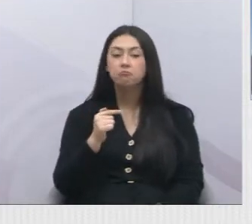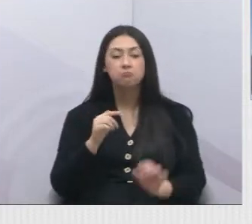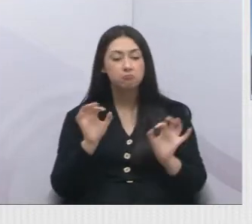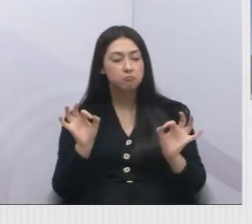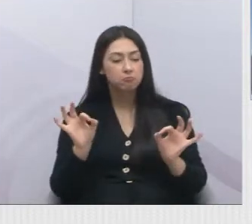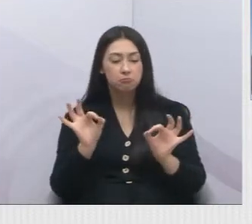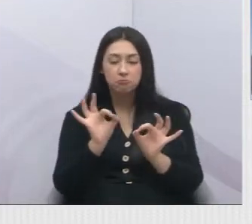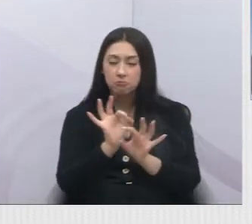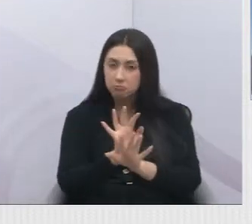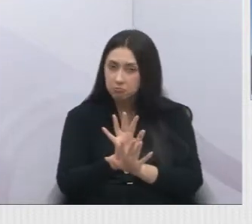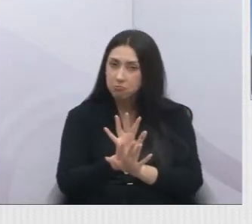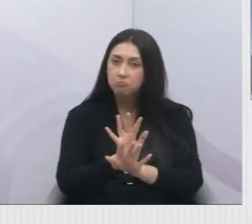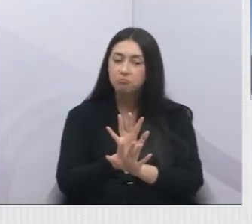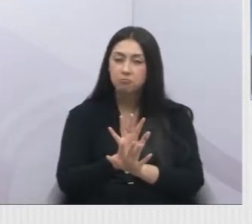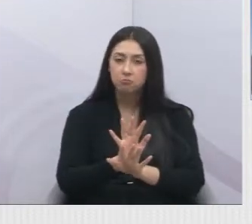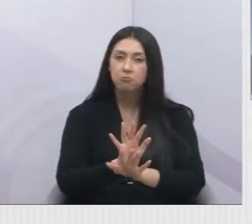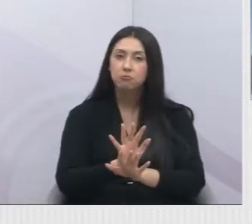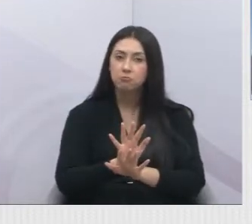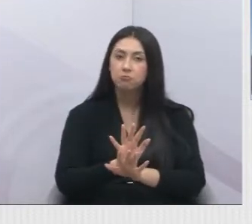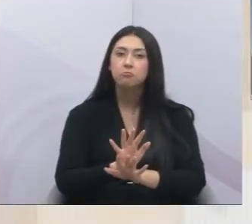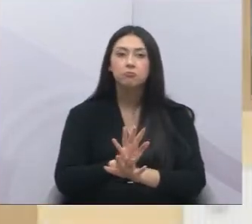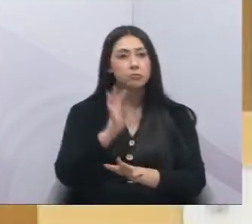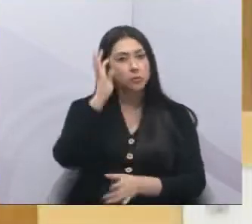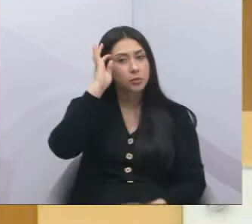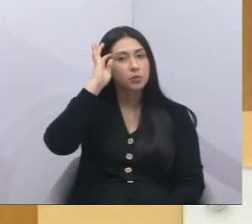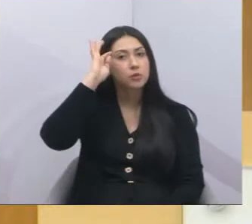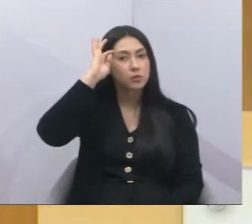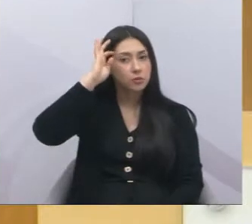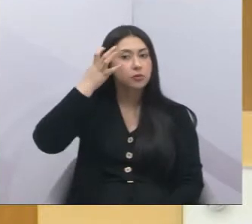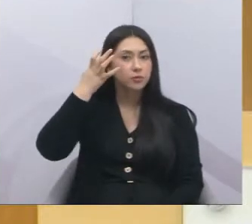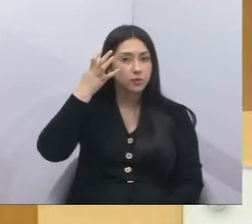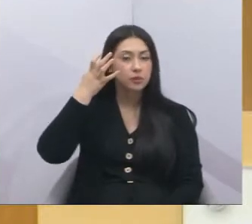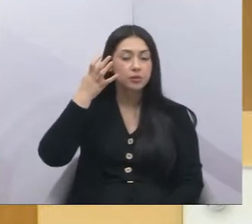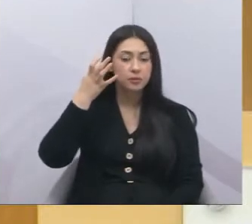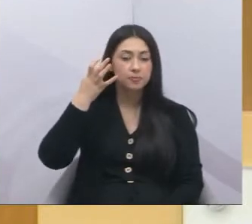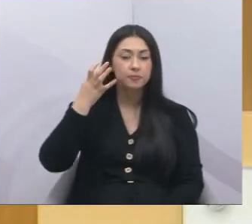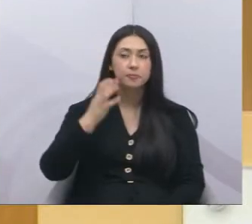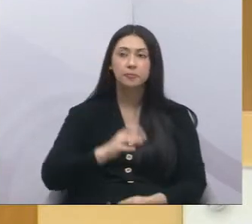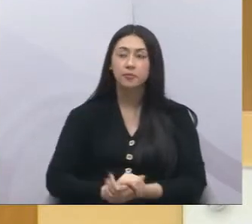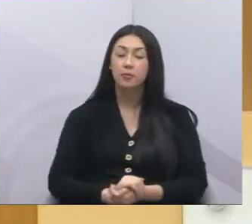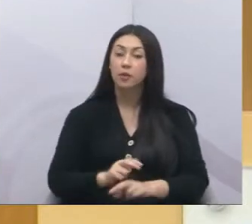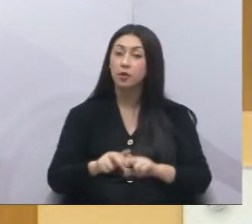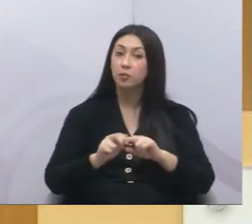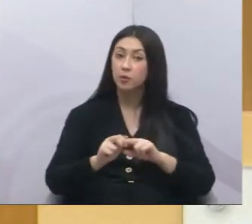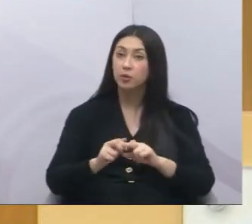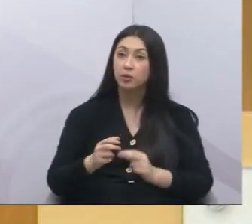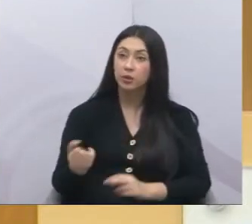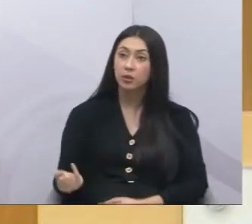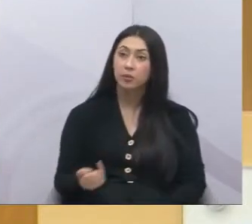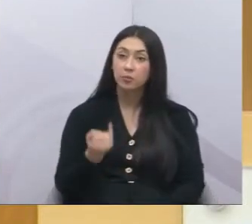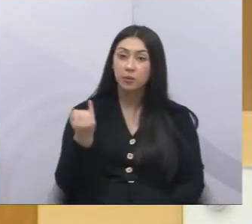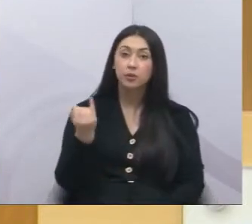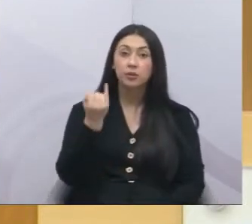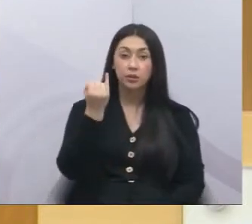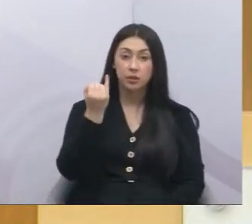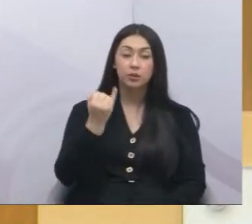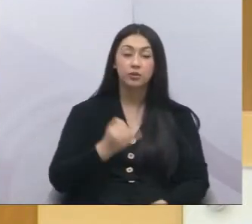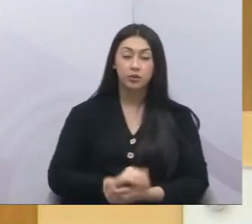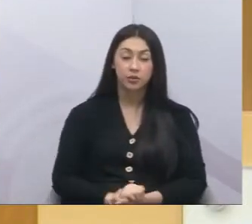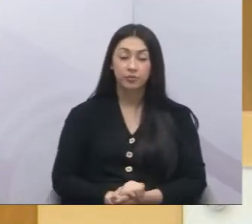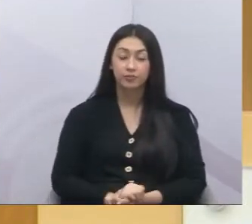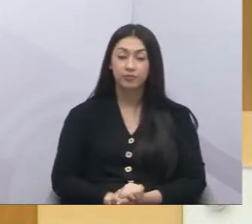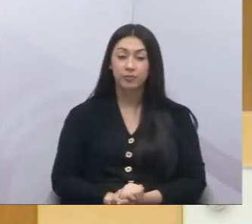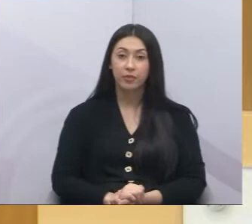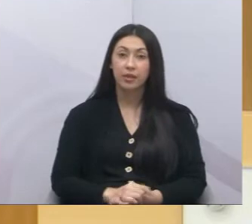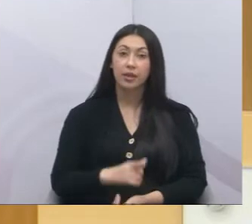prontificou a tomar providências, tá? Então é importante que